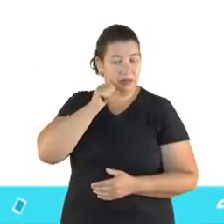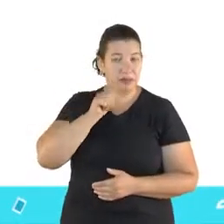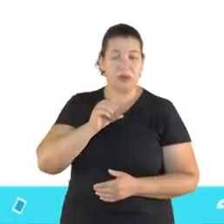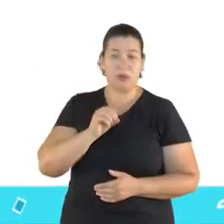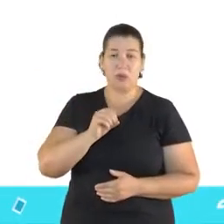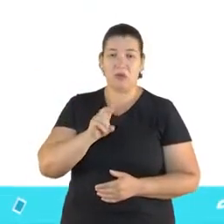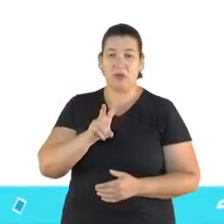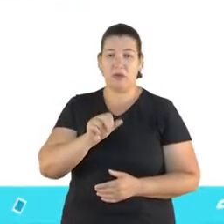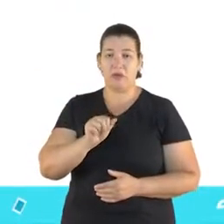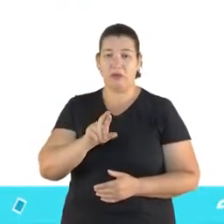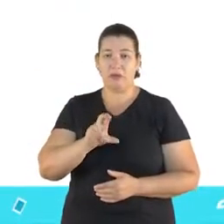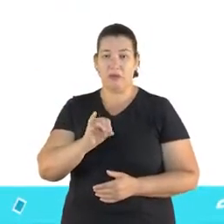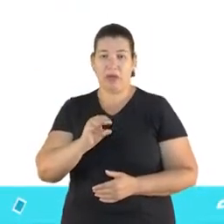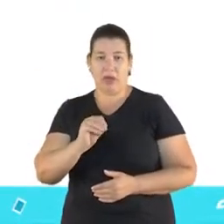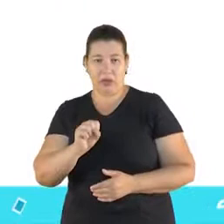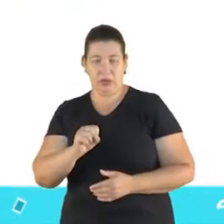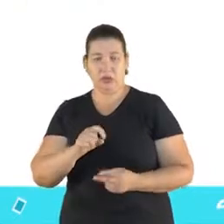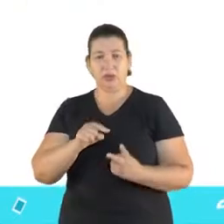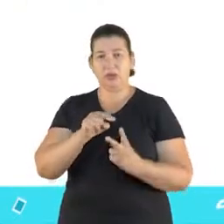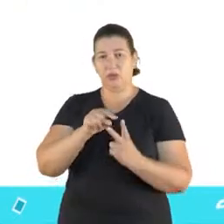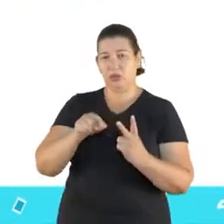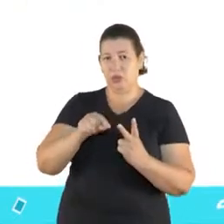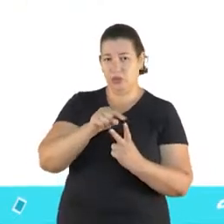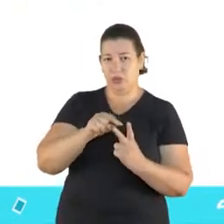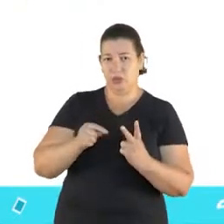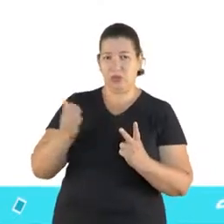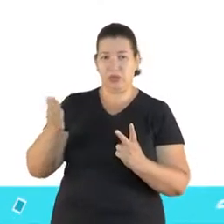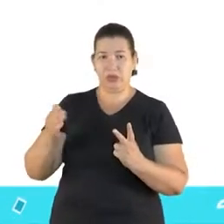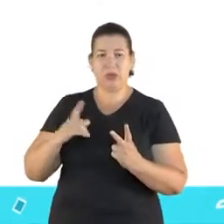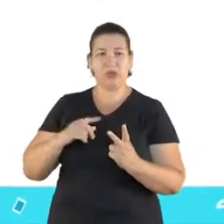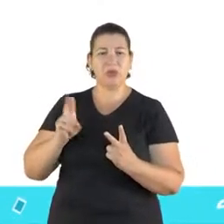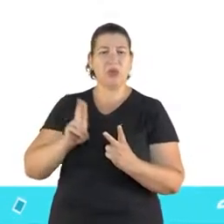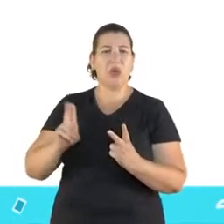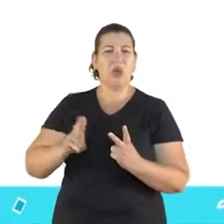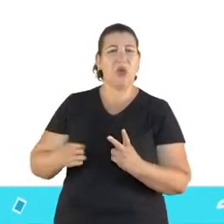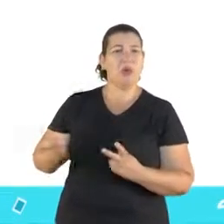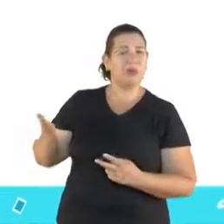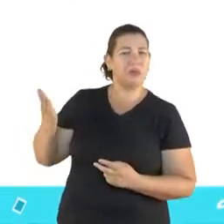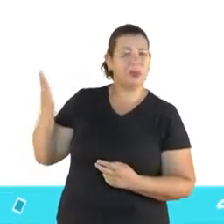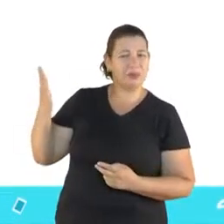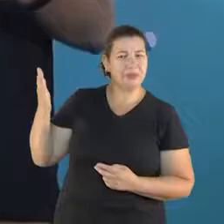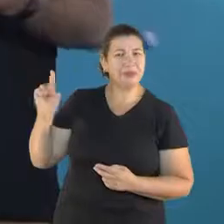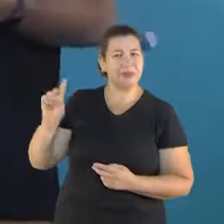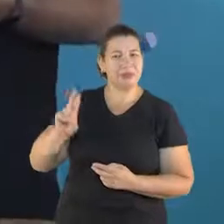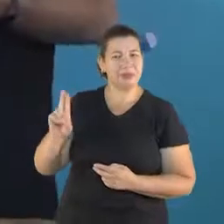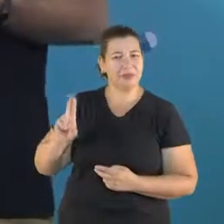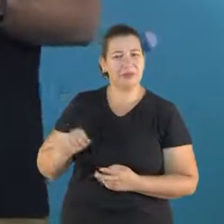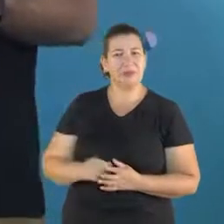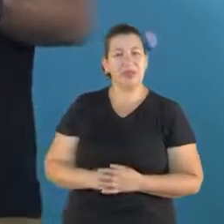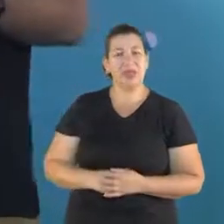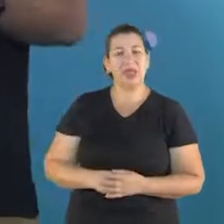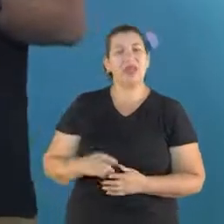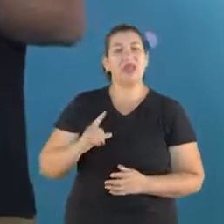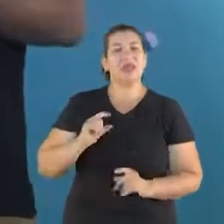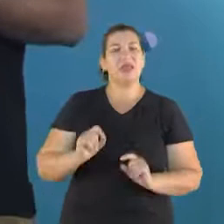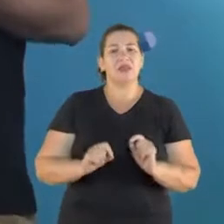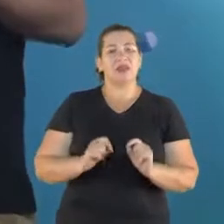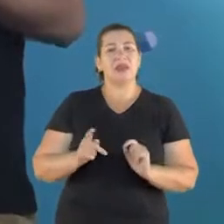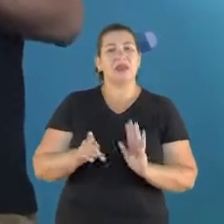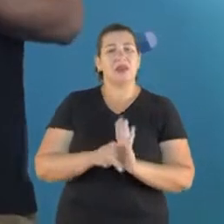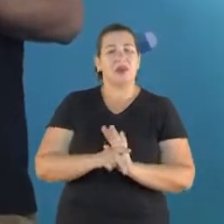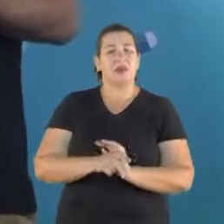ovários, responsáveis pela produção de dois hormônios, o estrógeno e a progesterona. O estrógeno ele será o